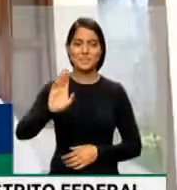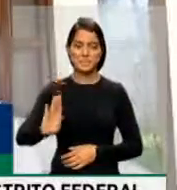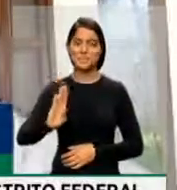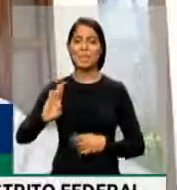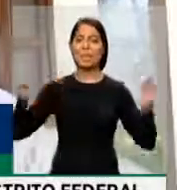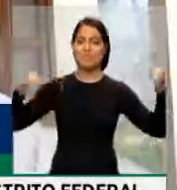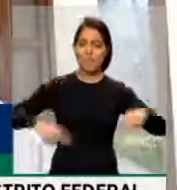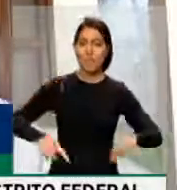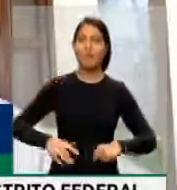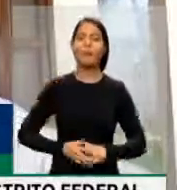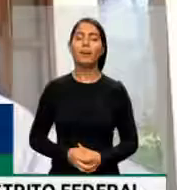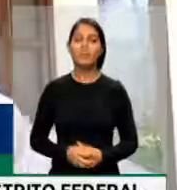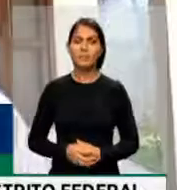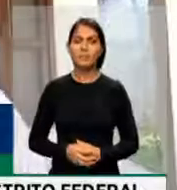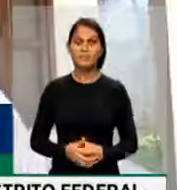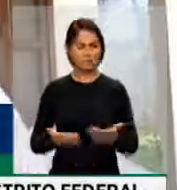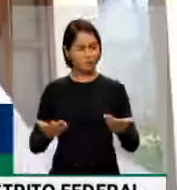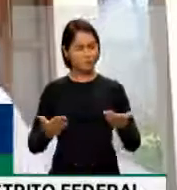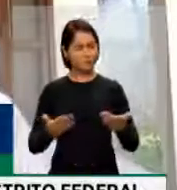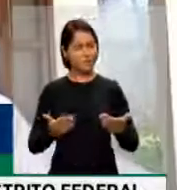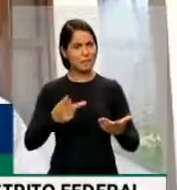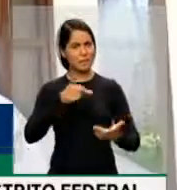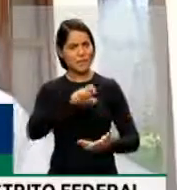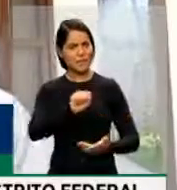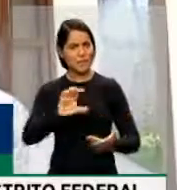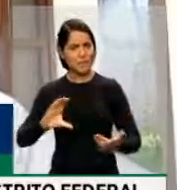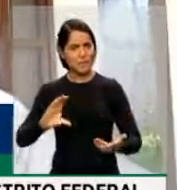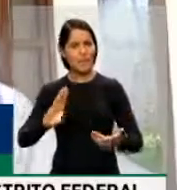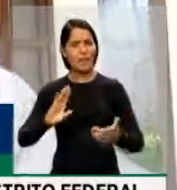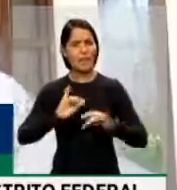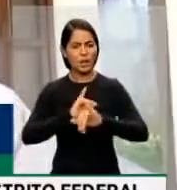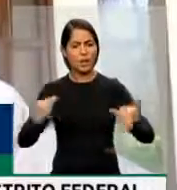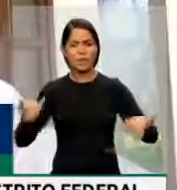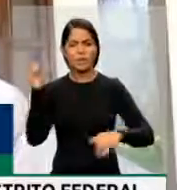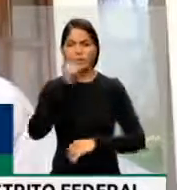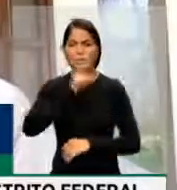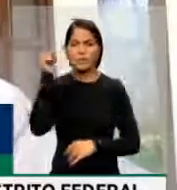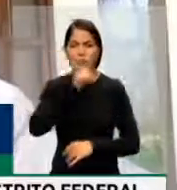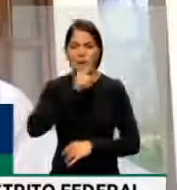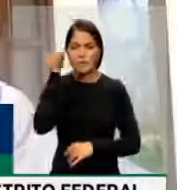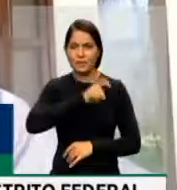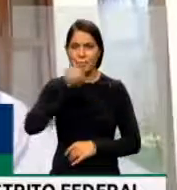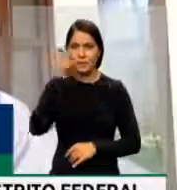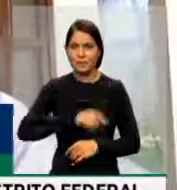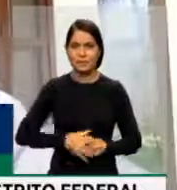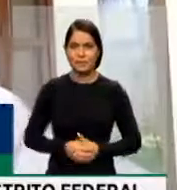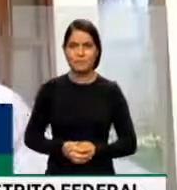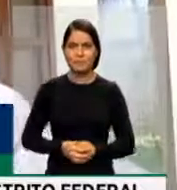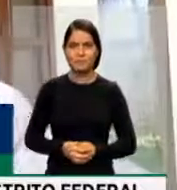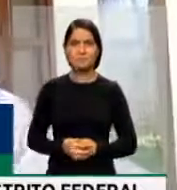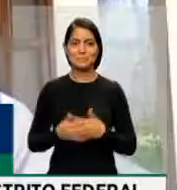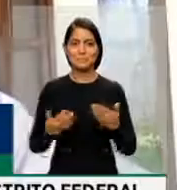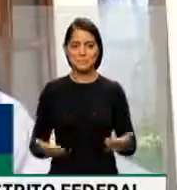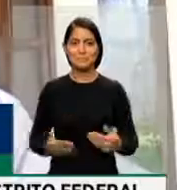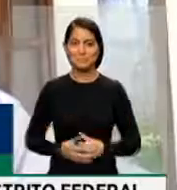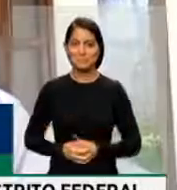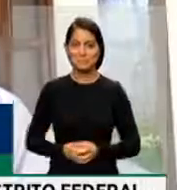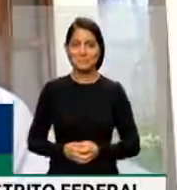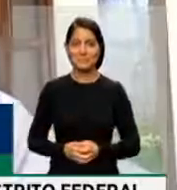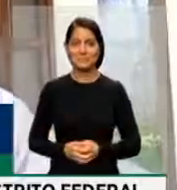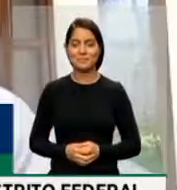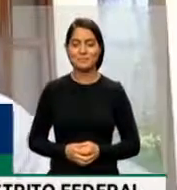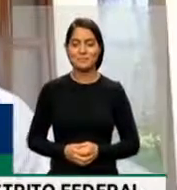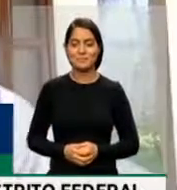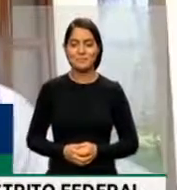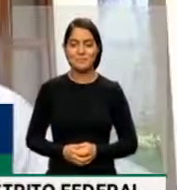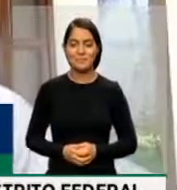Quer dizer que isso é mentira. O PSB ele é a favor, tanto que eu, como governador, um dos meus primeiros atos foi regulamentar a